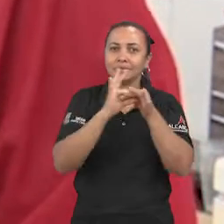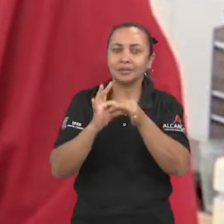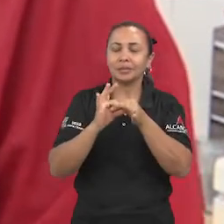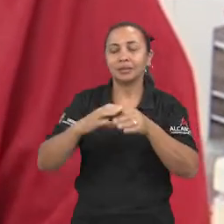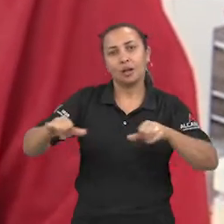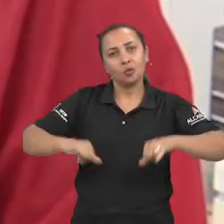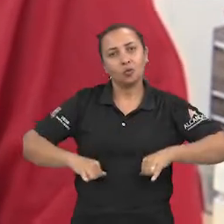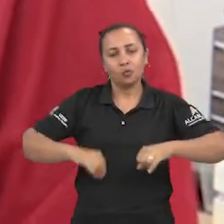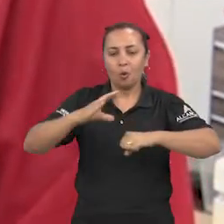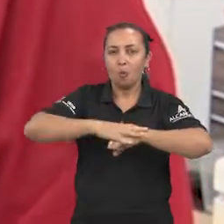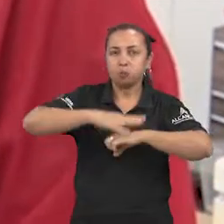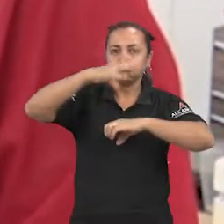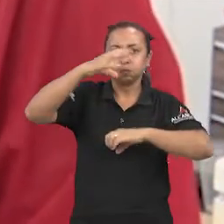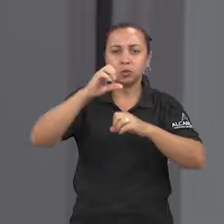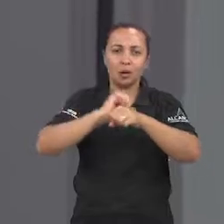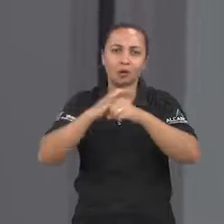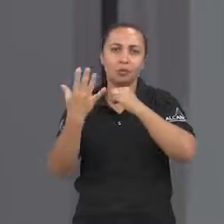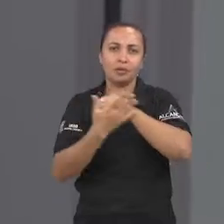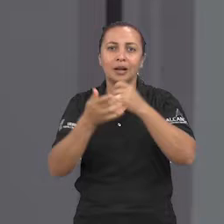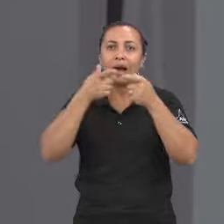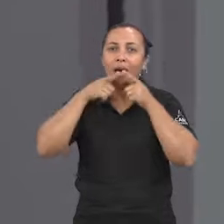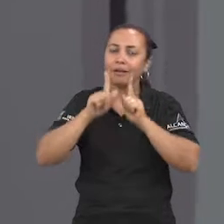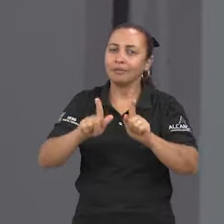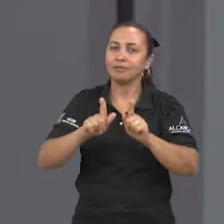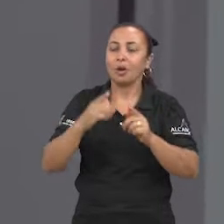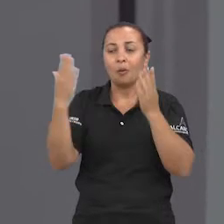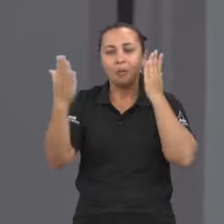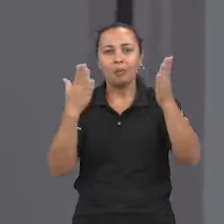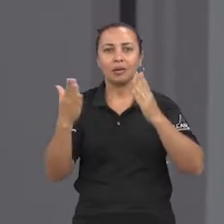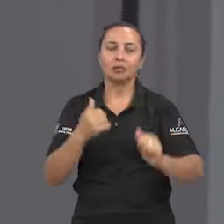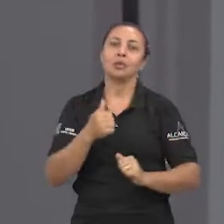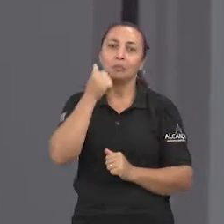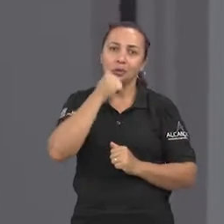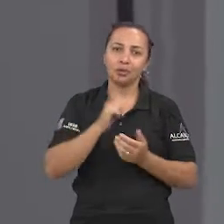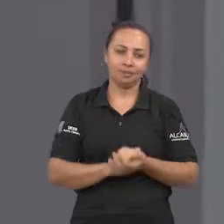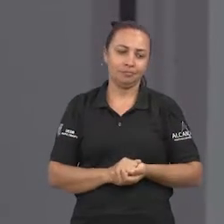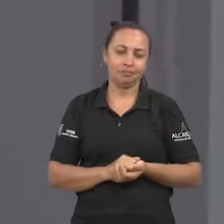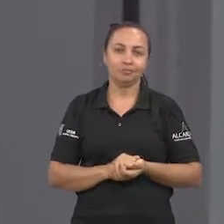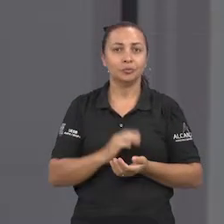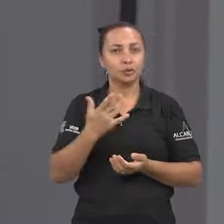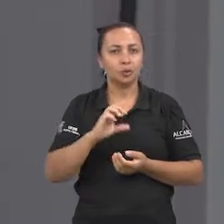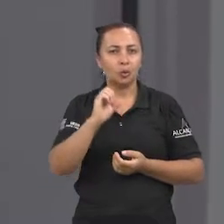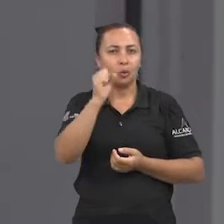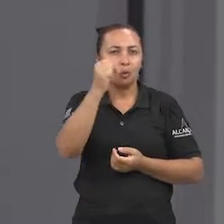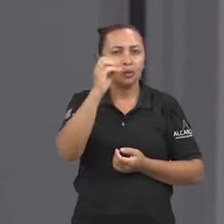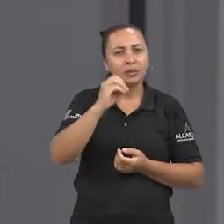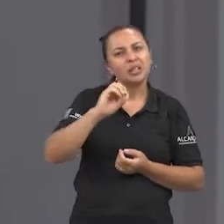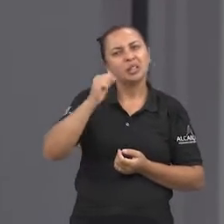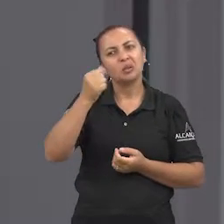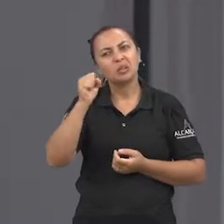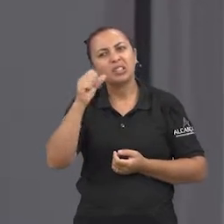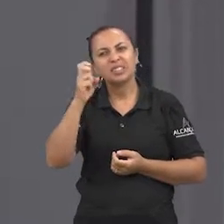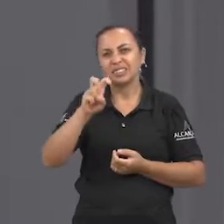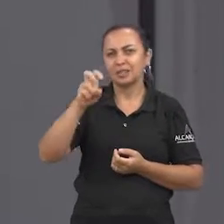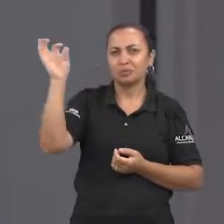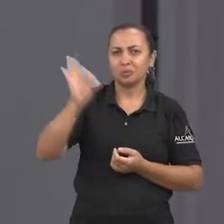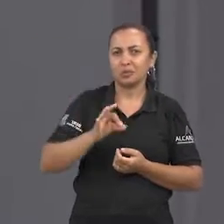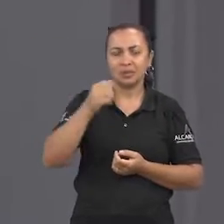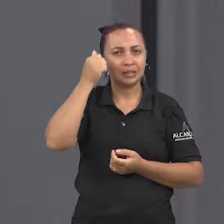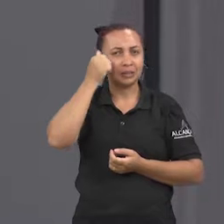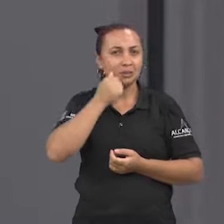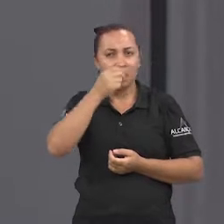grave, quando comparado com as mulheres. Cerca de 80, 85% das pessoas que estão evoluindo para os casos